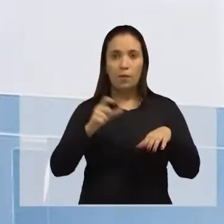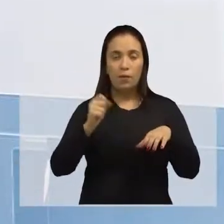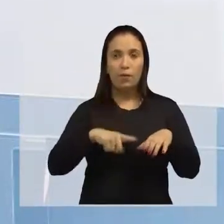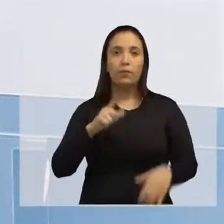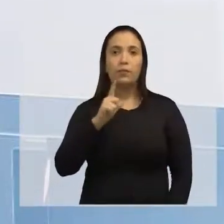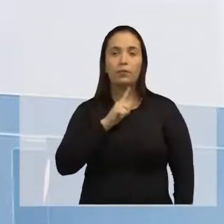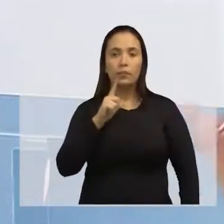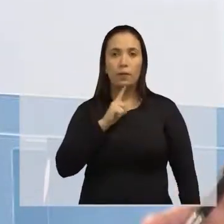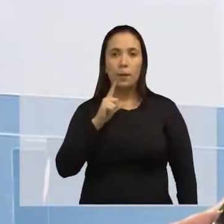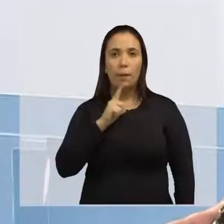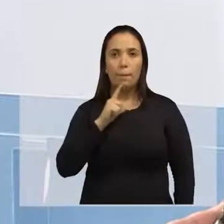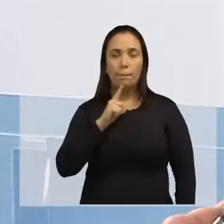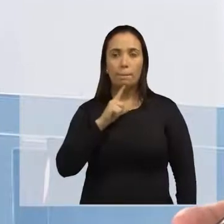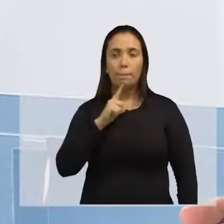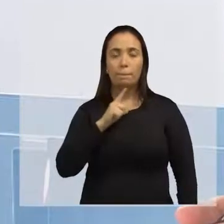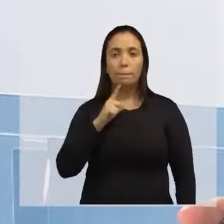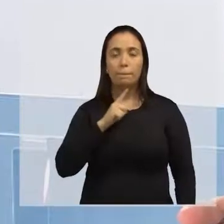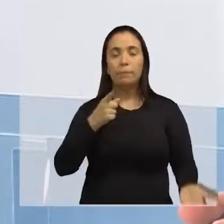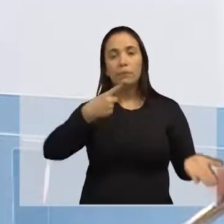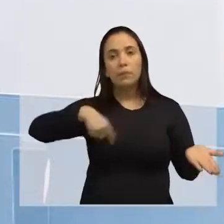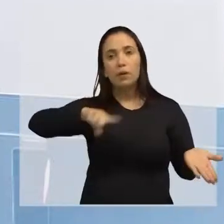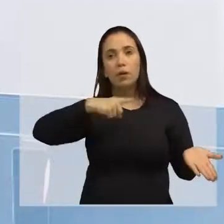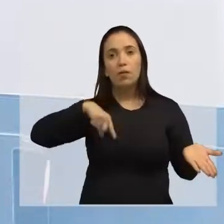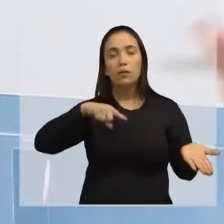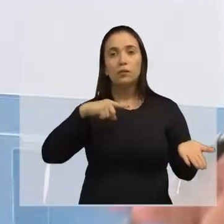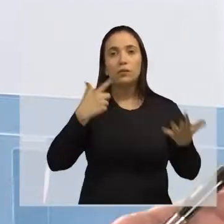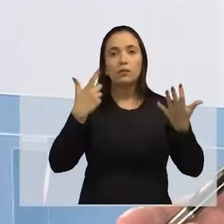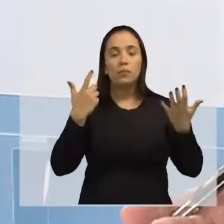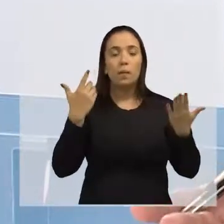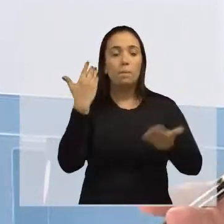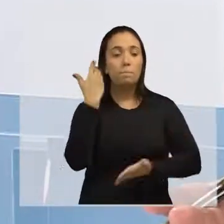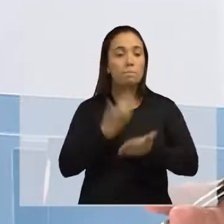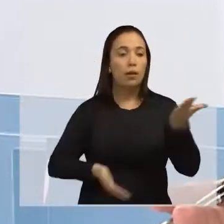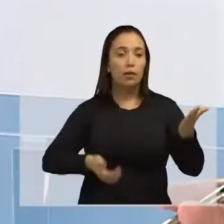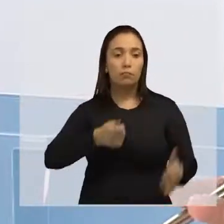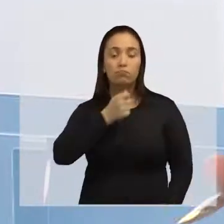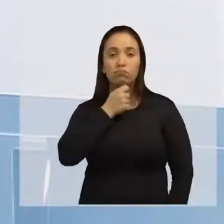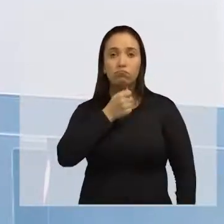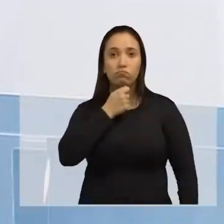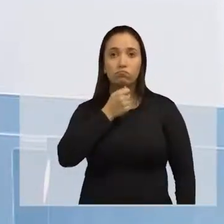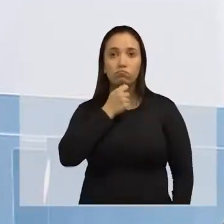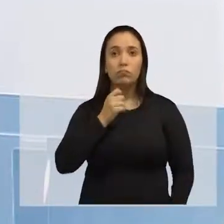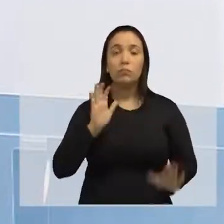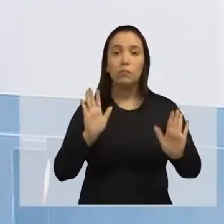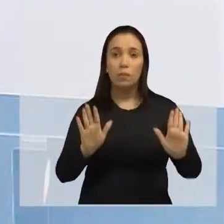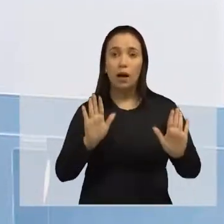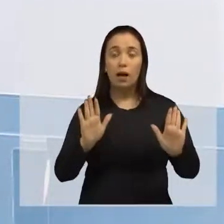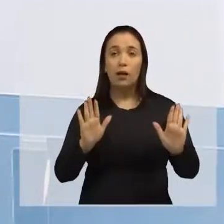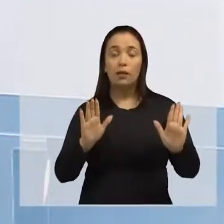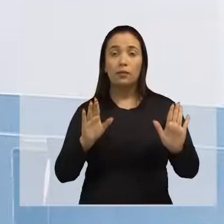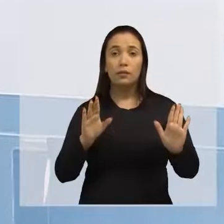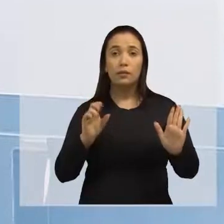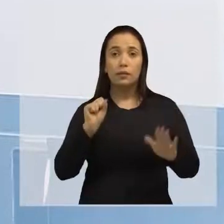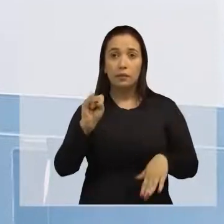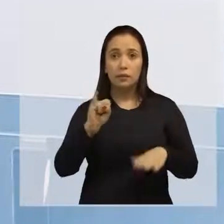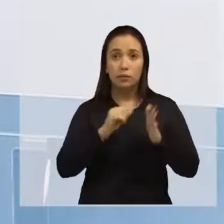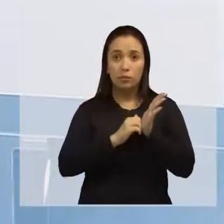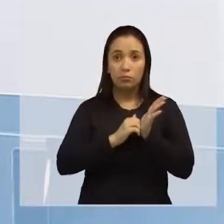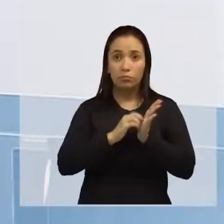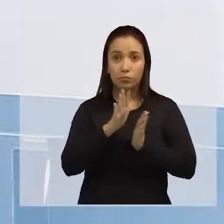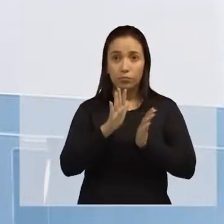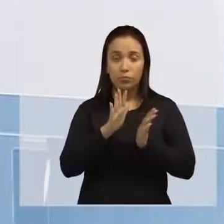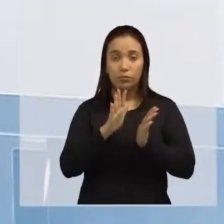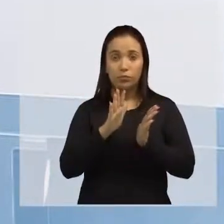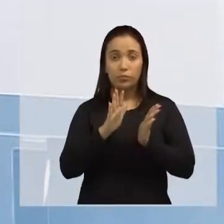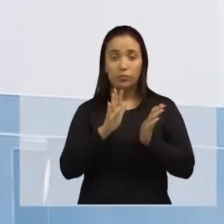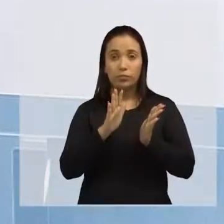No desempate. E pra gente não perdeu para ninguém, mas pra gente ir embora, a gente só seria